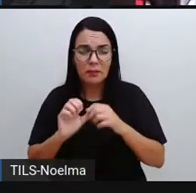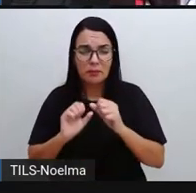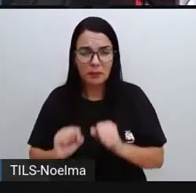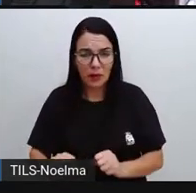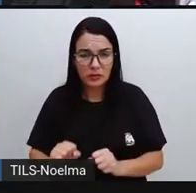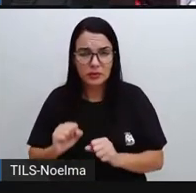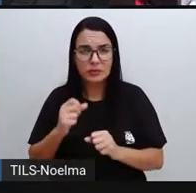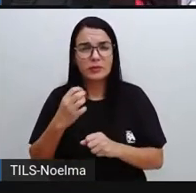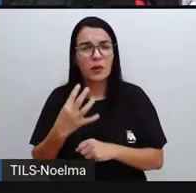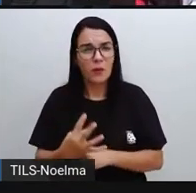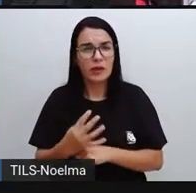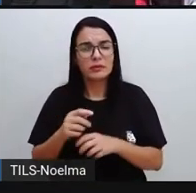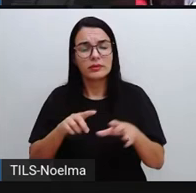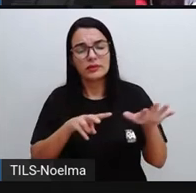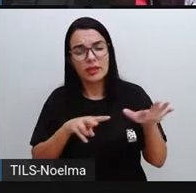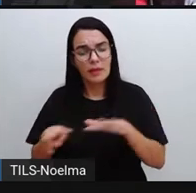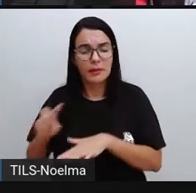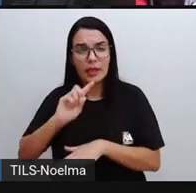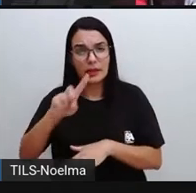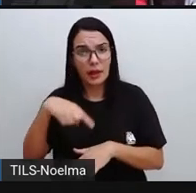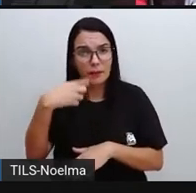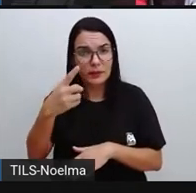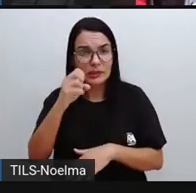do primeiro teste positivo, tá?